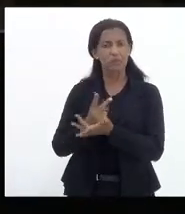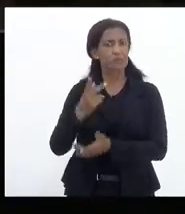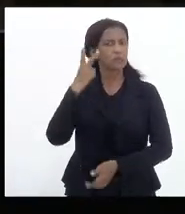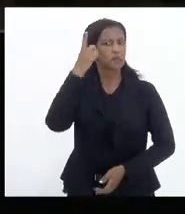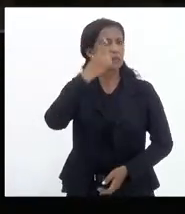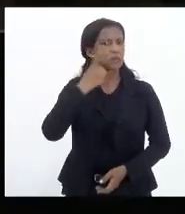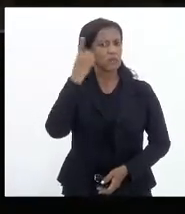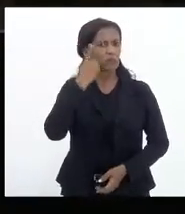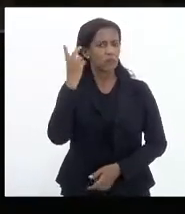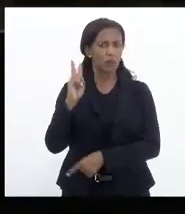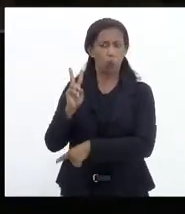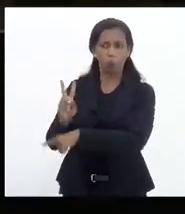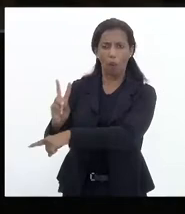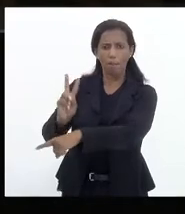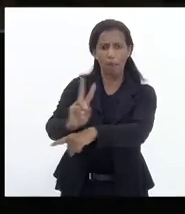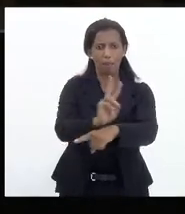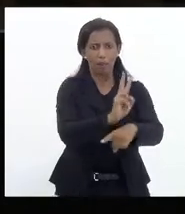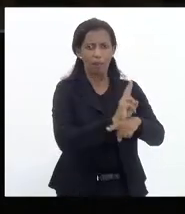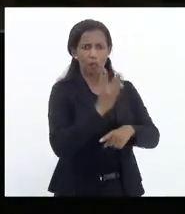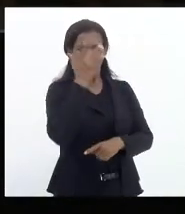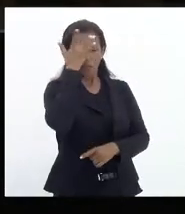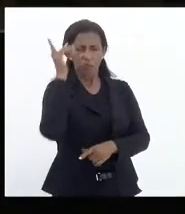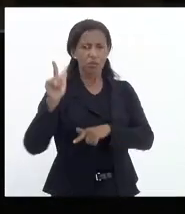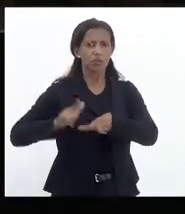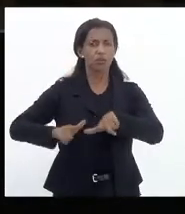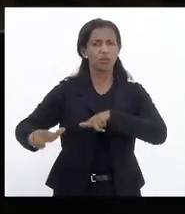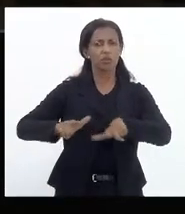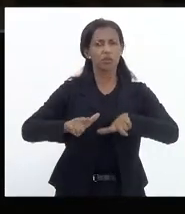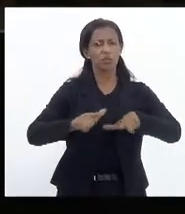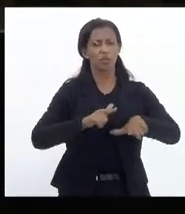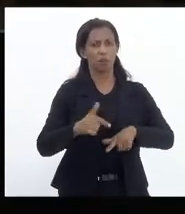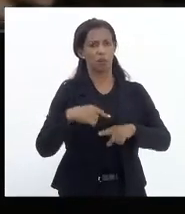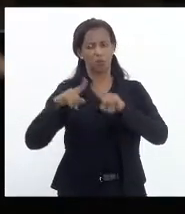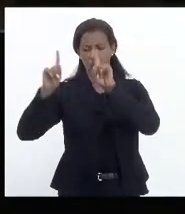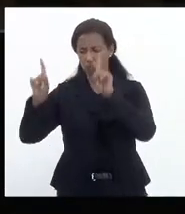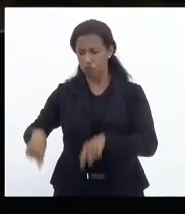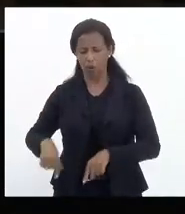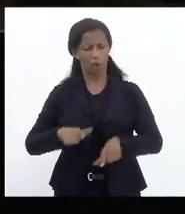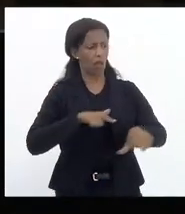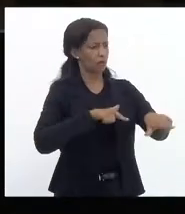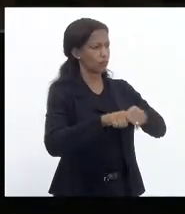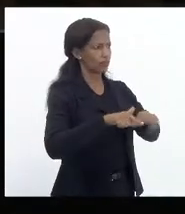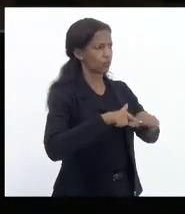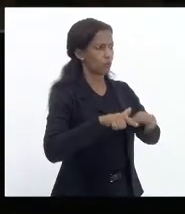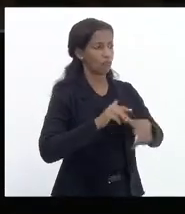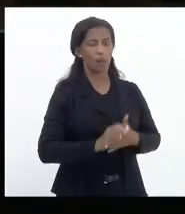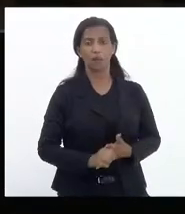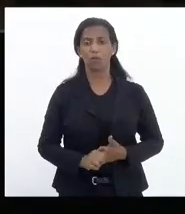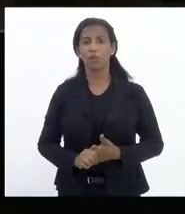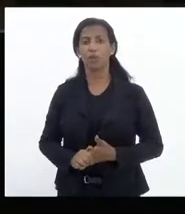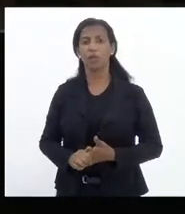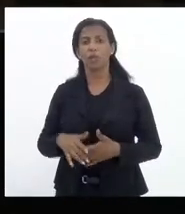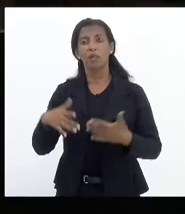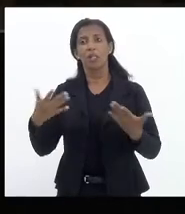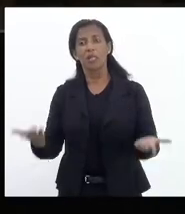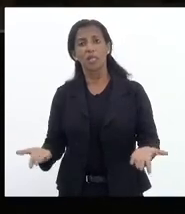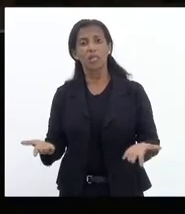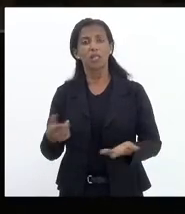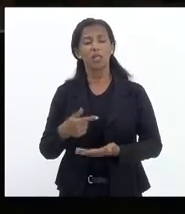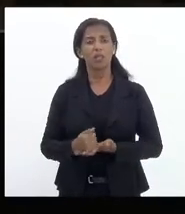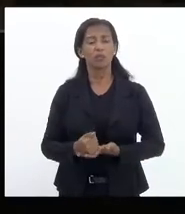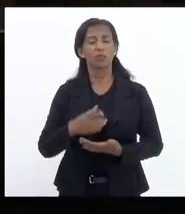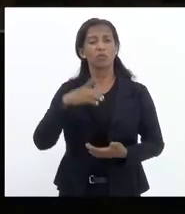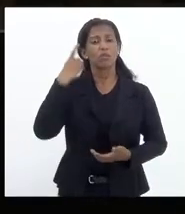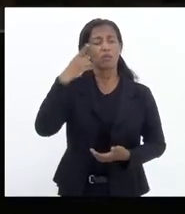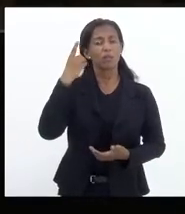casa que sempre de fingir as pessoas que trabalham os funcionários públicos trabalhadores e esse referido deputado da